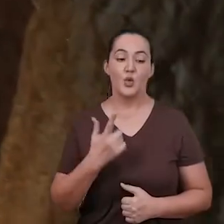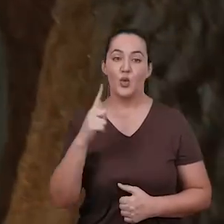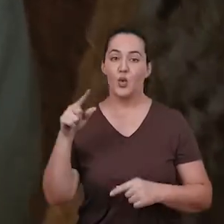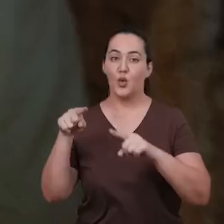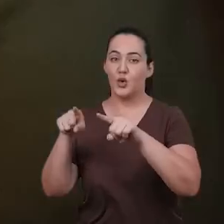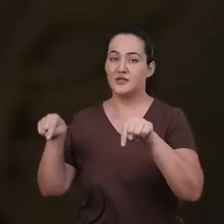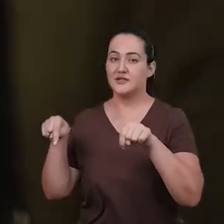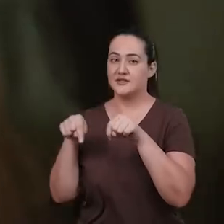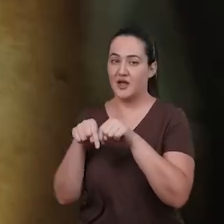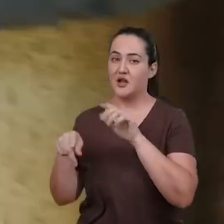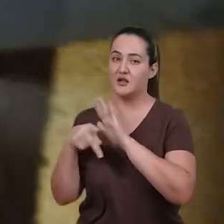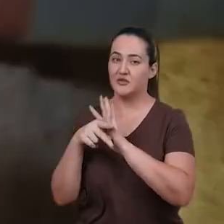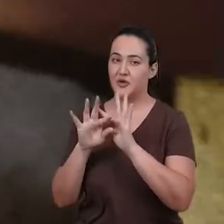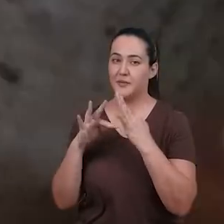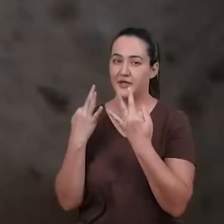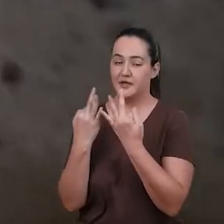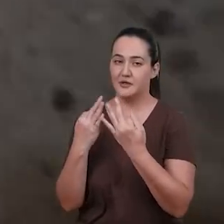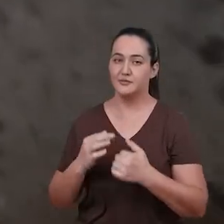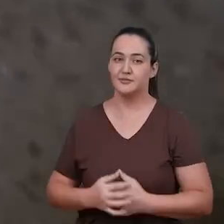Aqui já era outra casa de família.